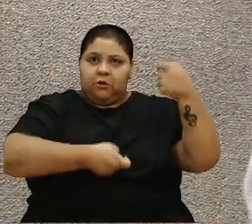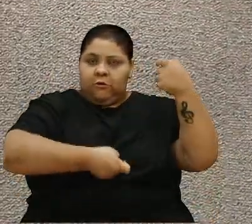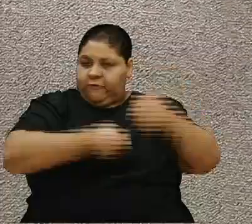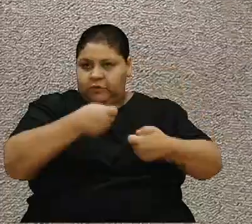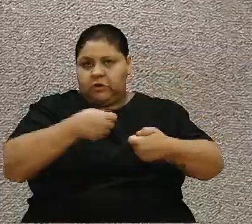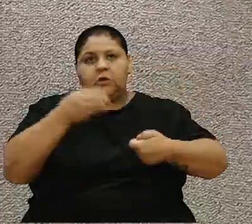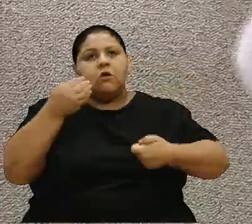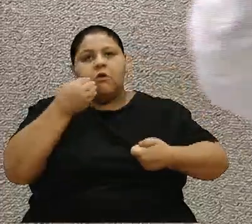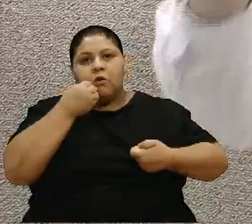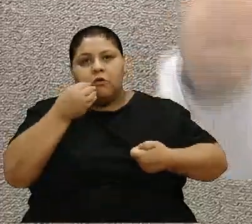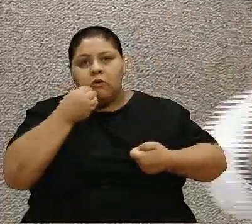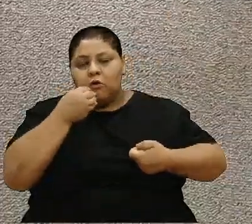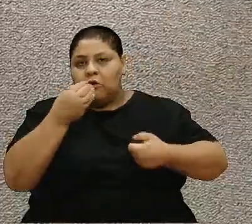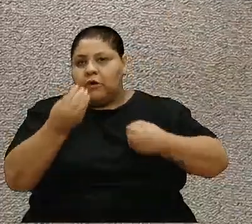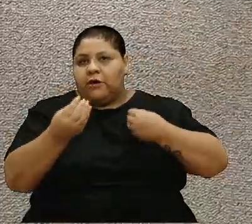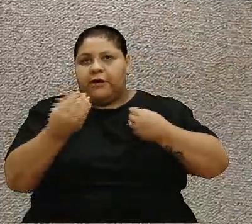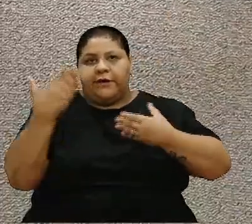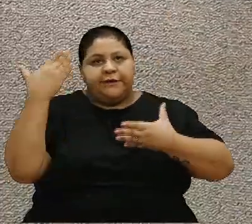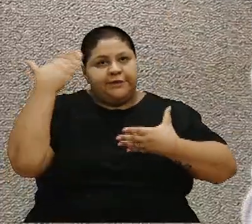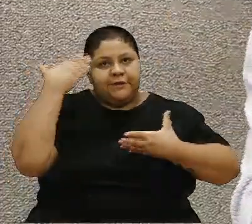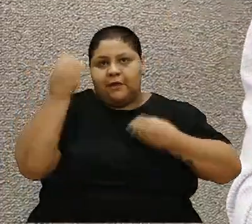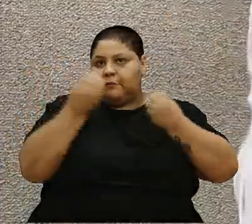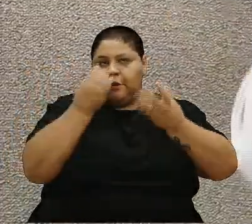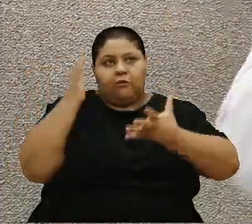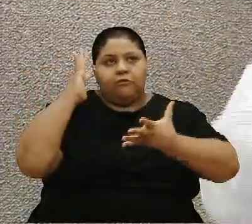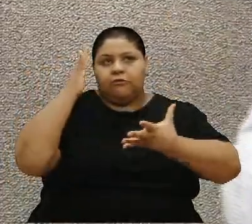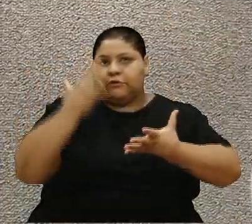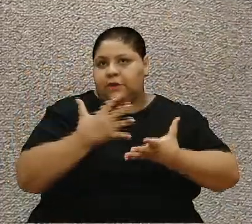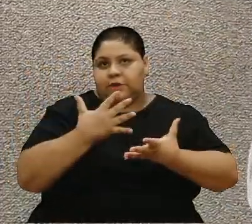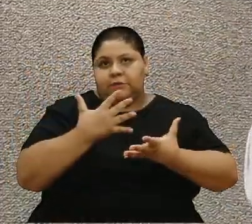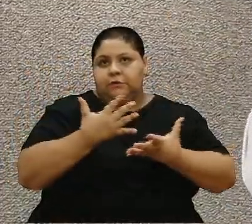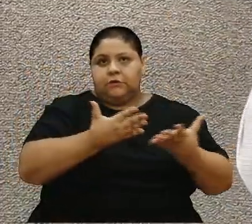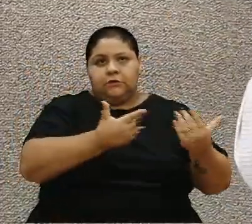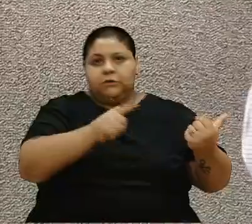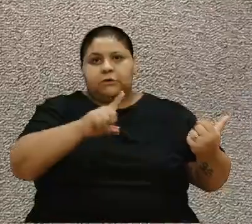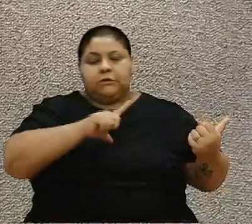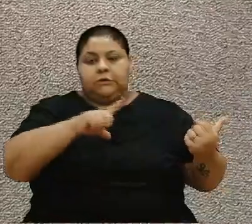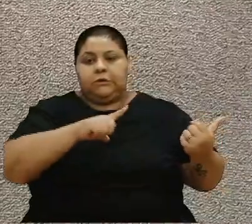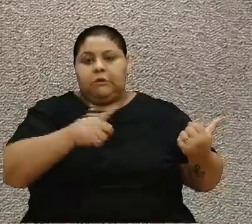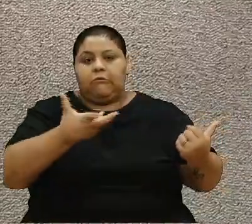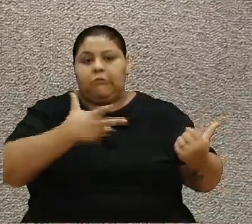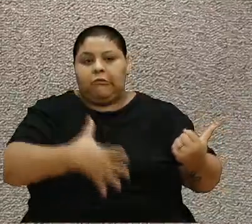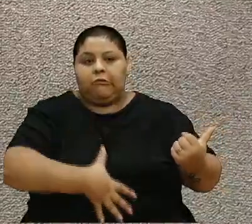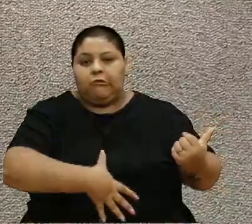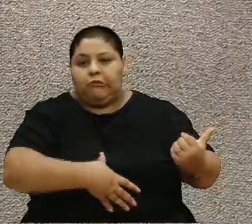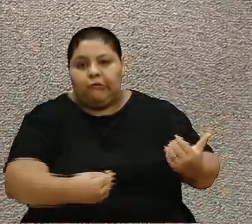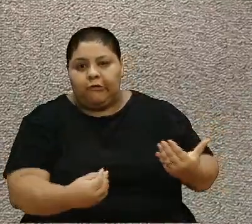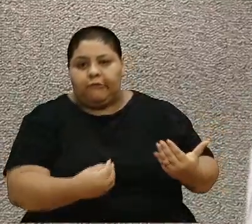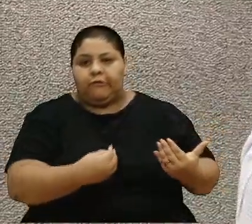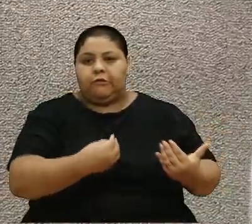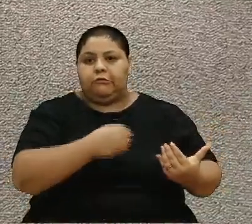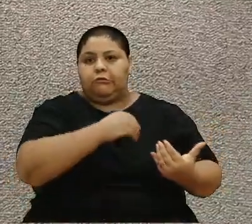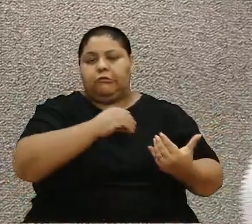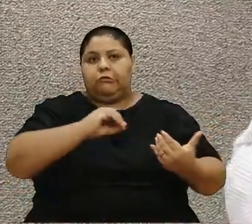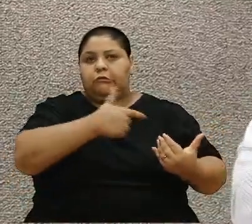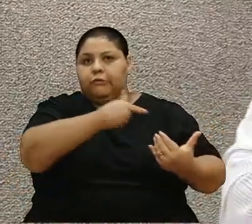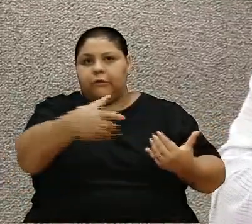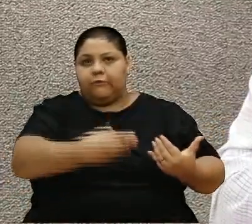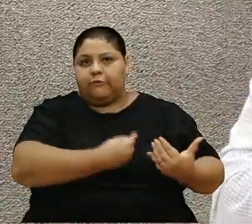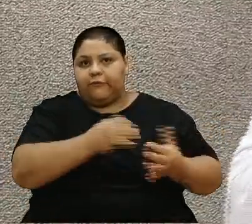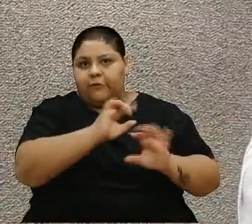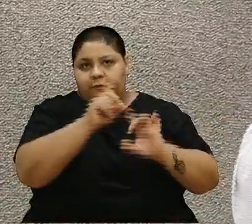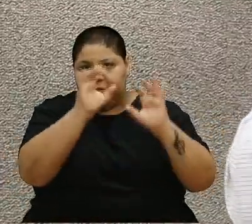gente sabe o que passa uma menina num caso desses. Ela não quer ter o filho, porque vai carregar aquele peso o resto da vida, não é, vereador? Não é